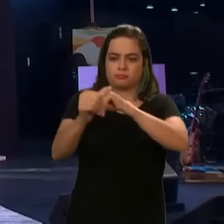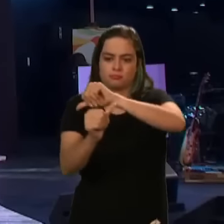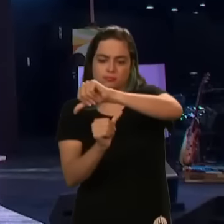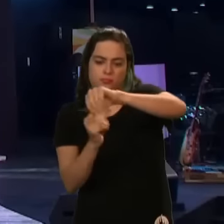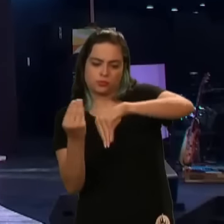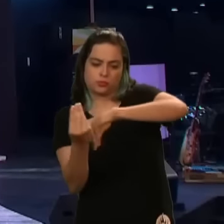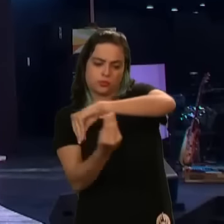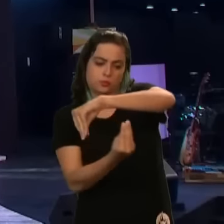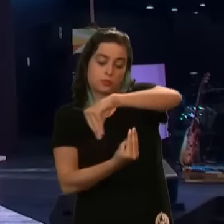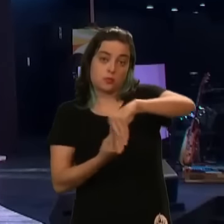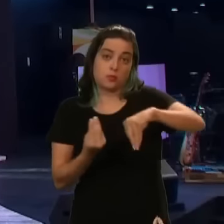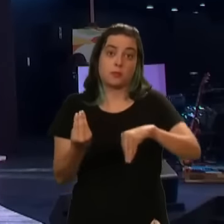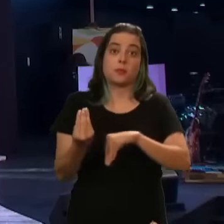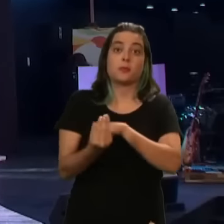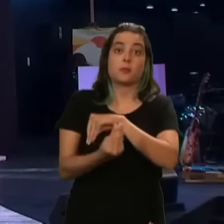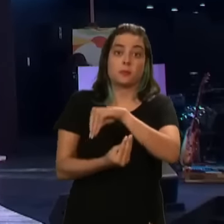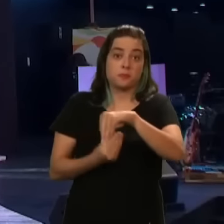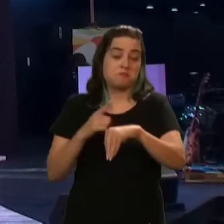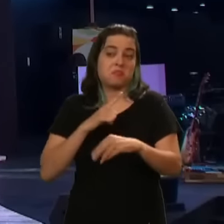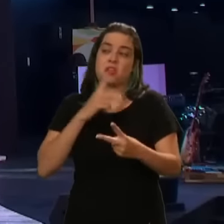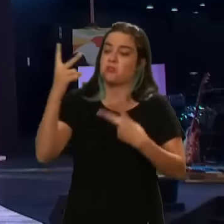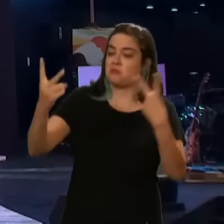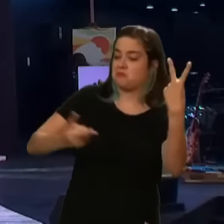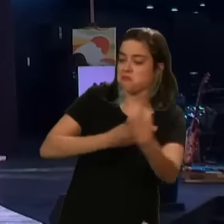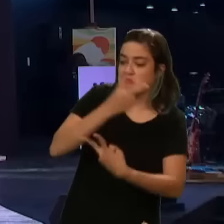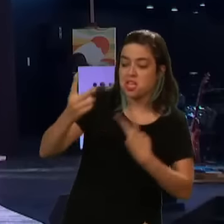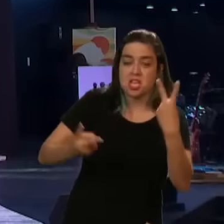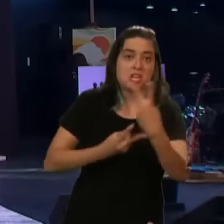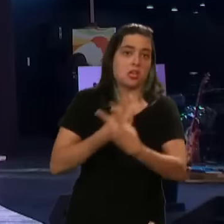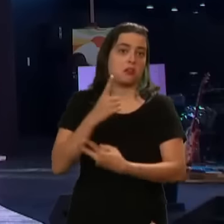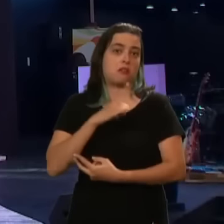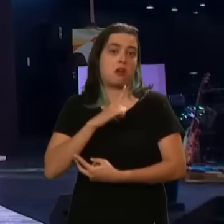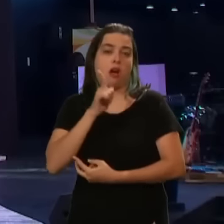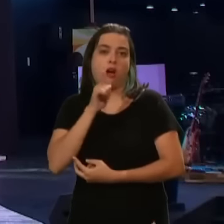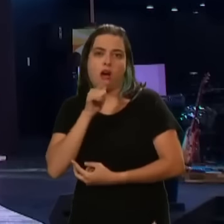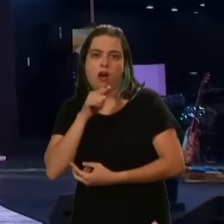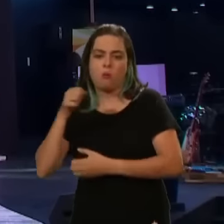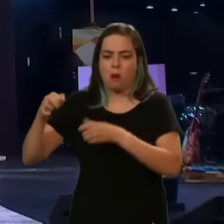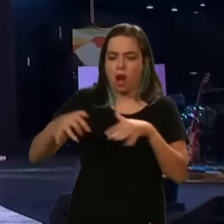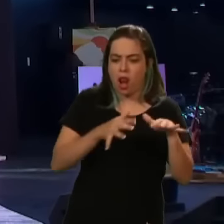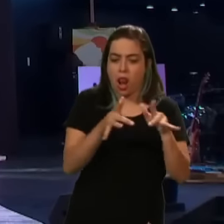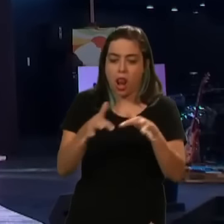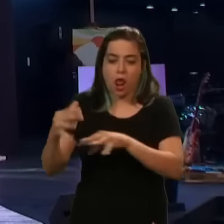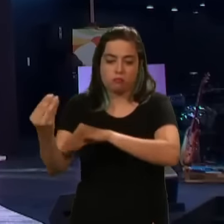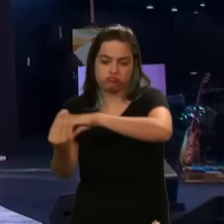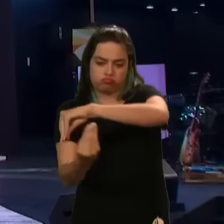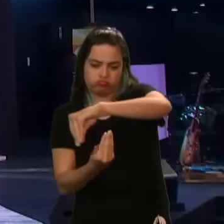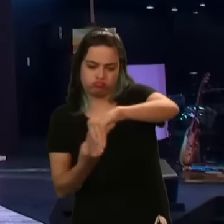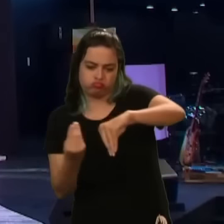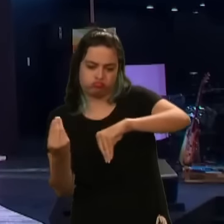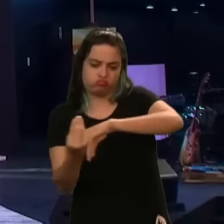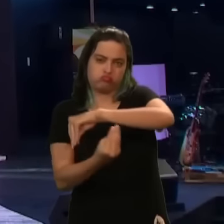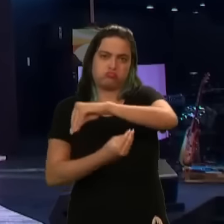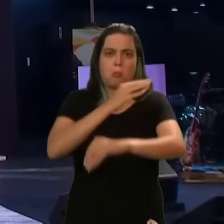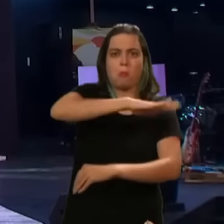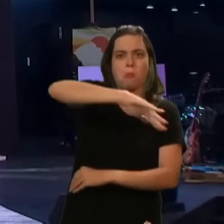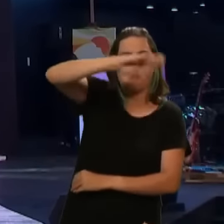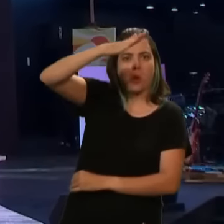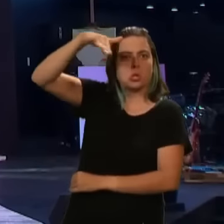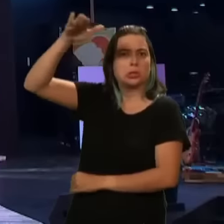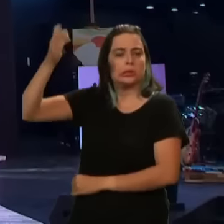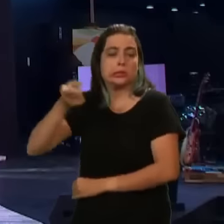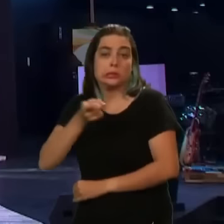também ação, né, do vento, da água, que vai fazendo uma erosão nas montanhas, nas